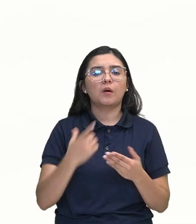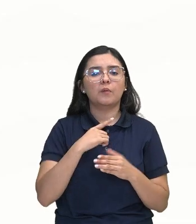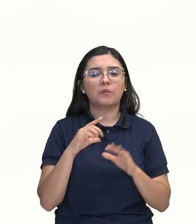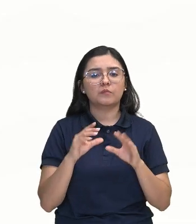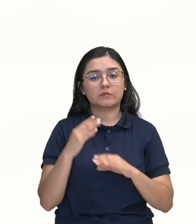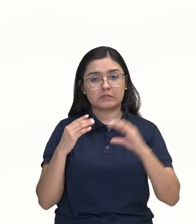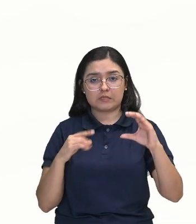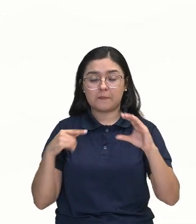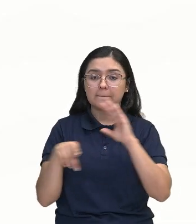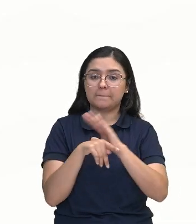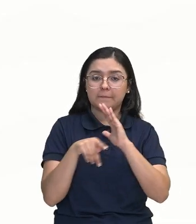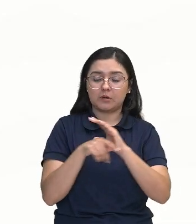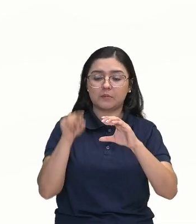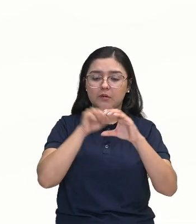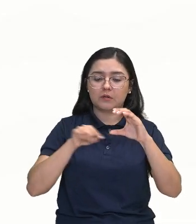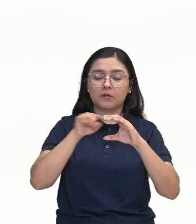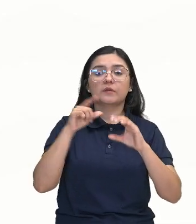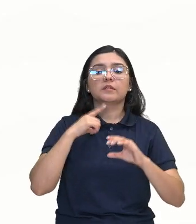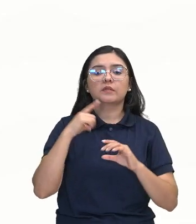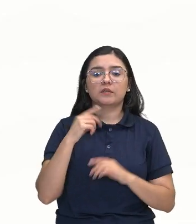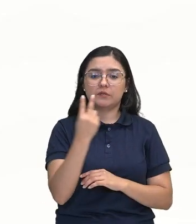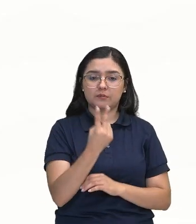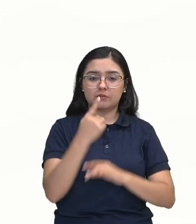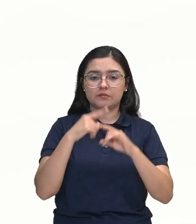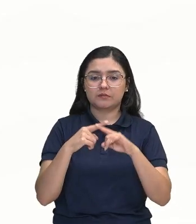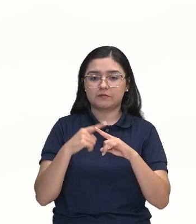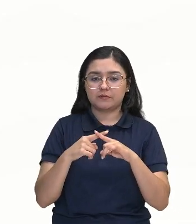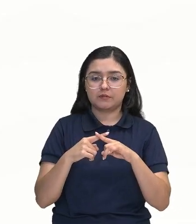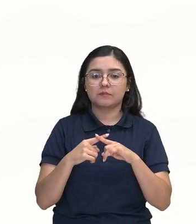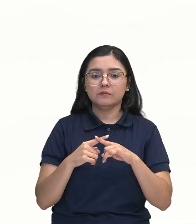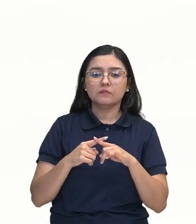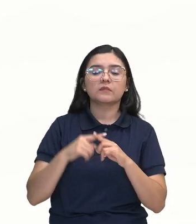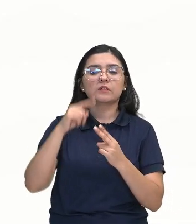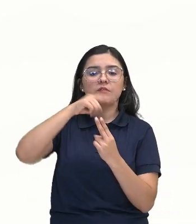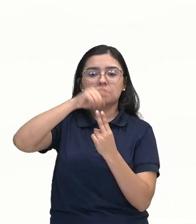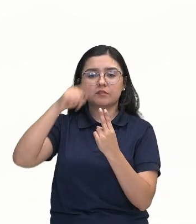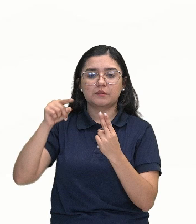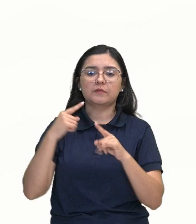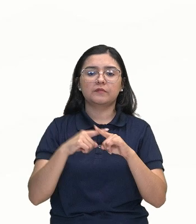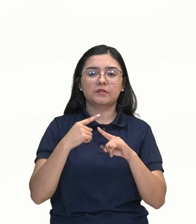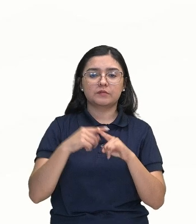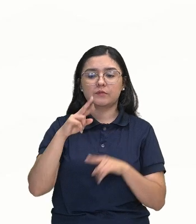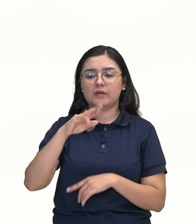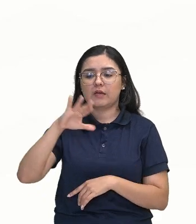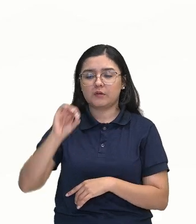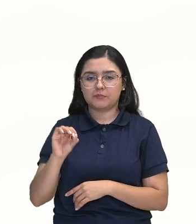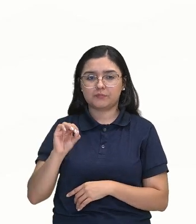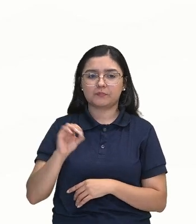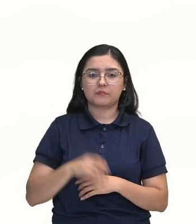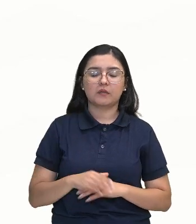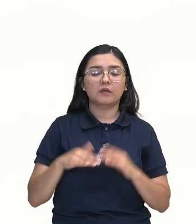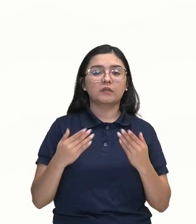circunferência, você vai ter 2 vezes a medida de π vezes o raio, tá bom?